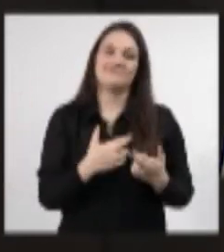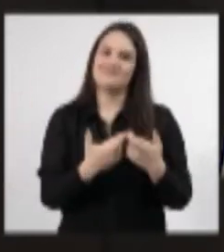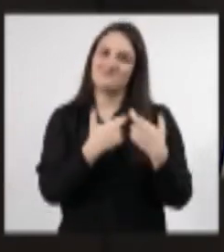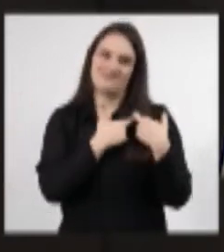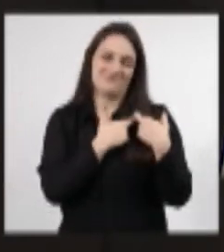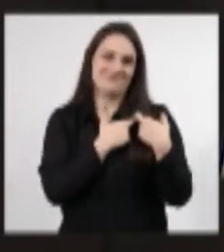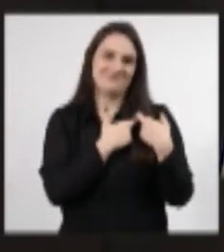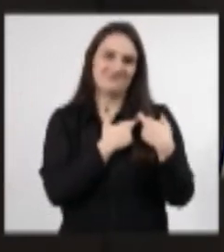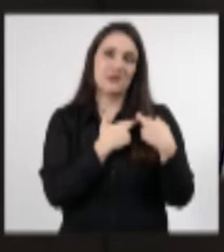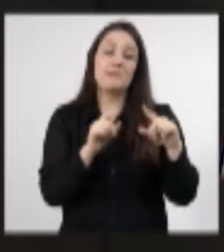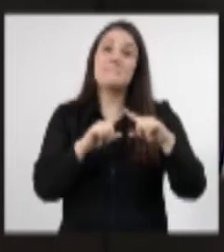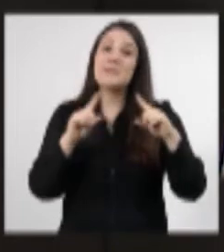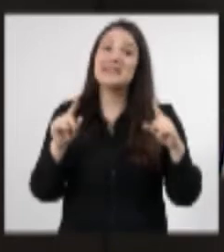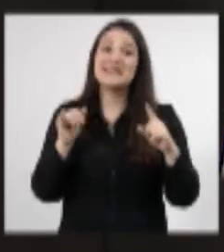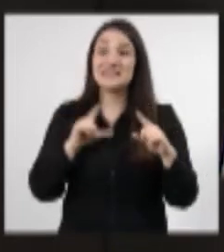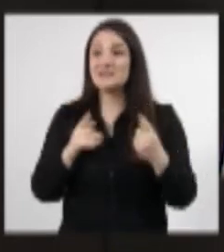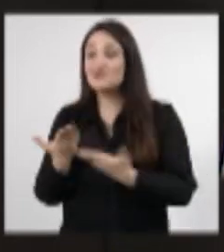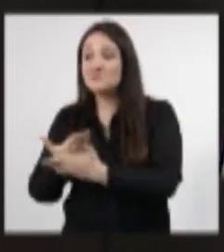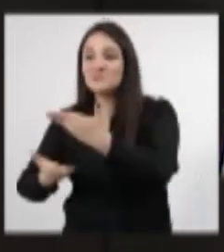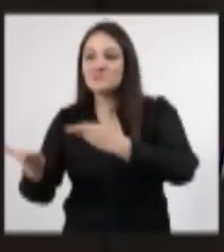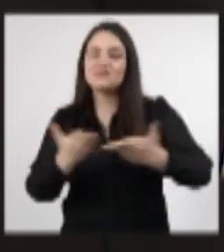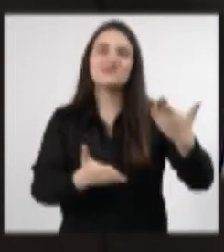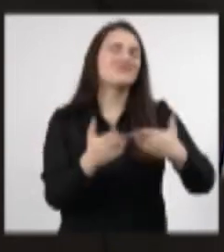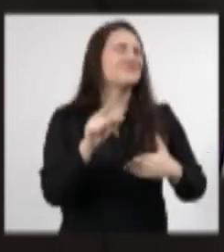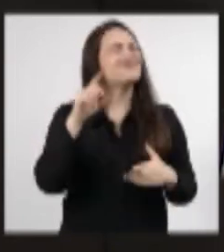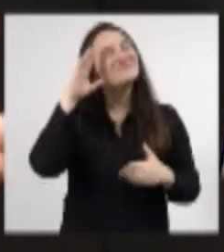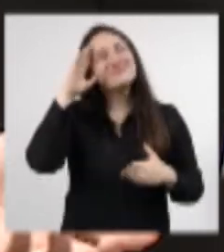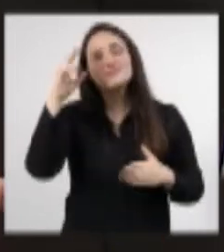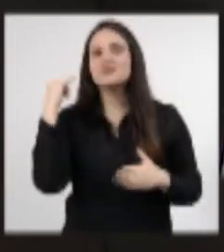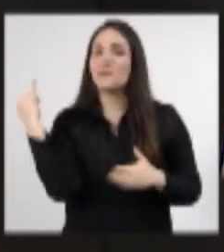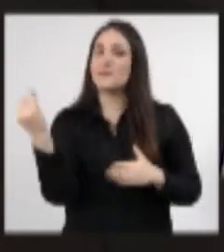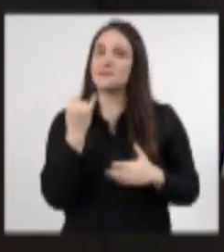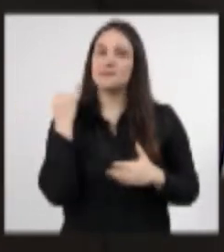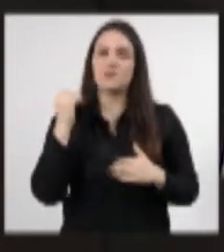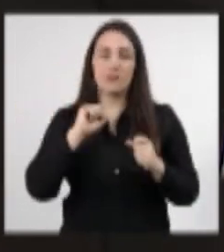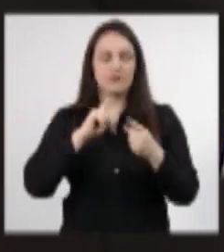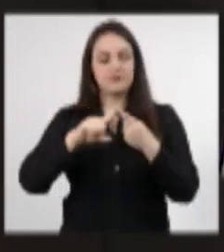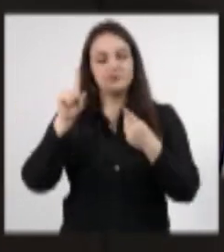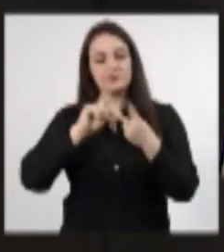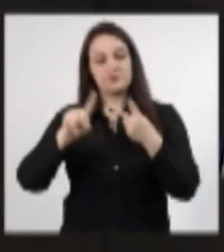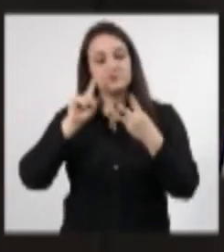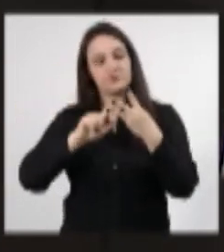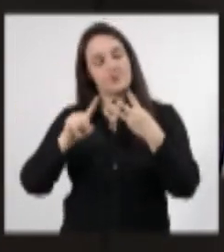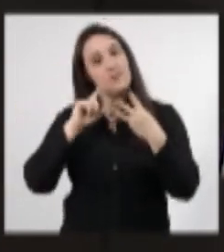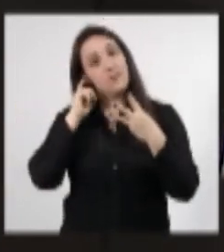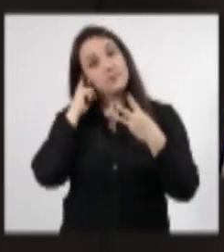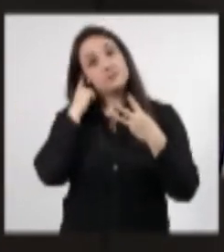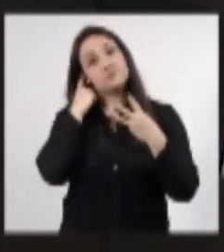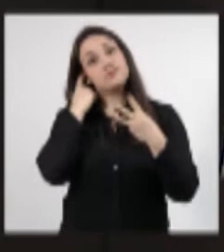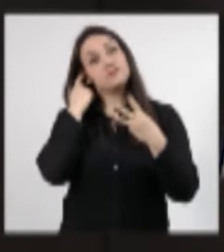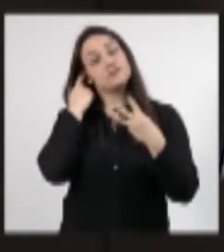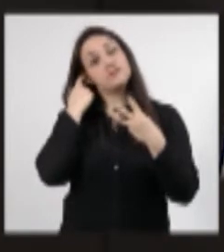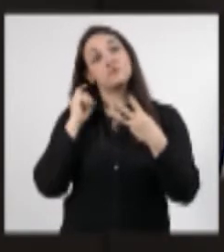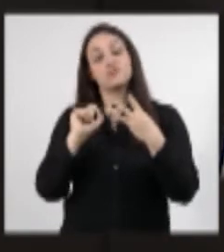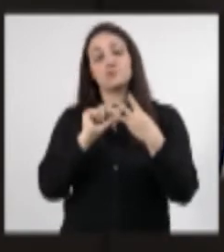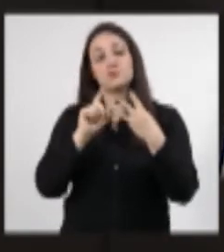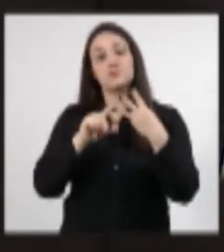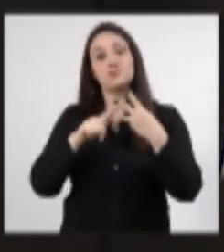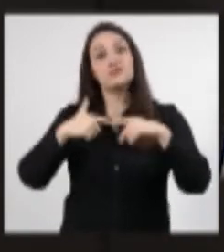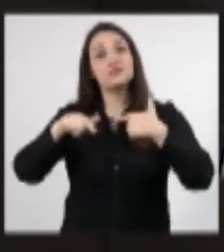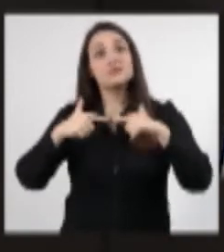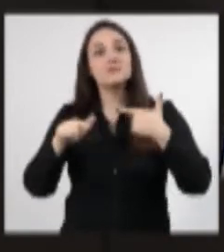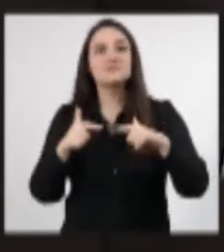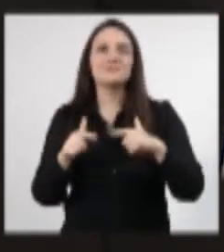enfim. Essa interlocução, ela é fundamental também para esses resultados. O terceiro